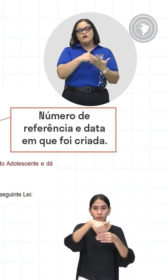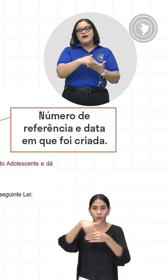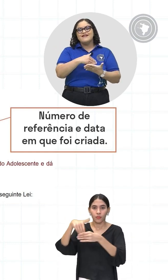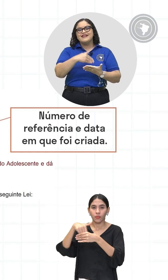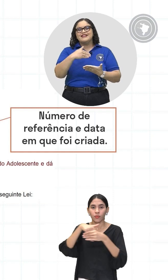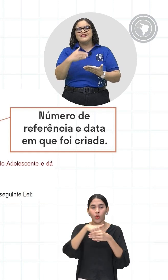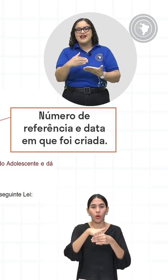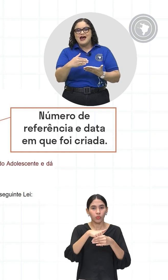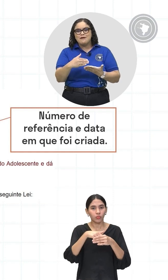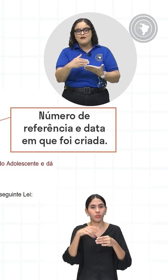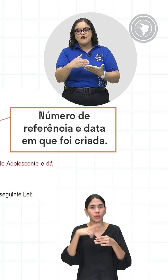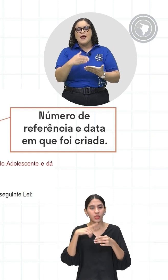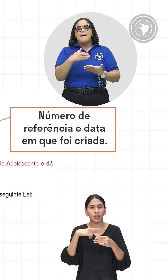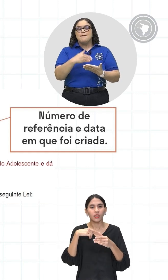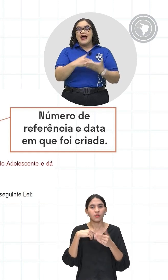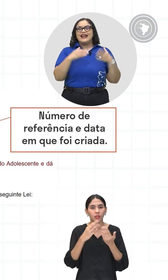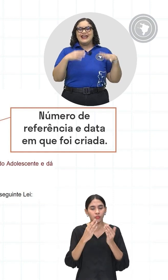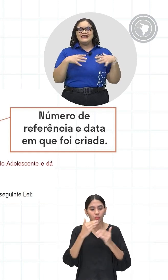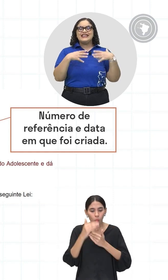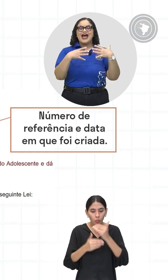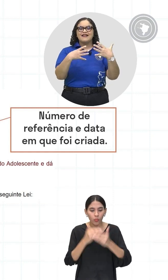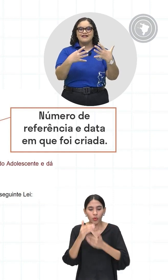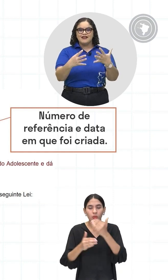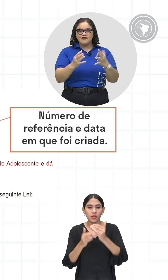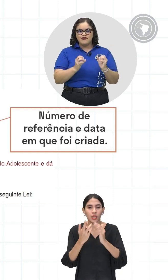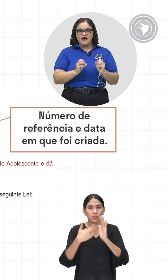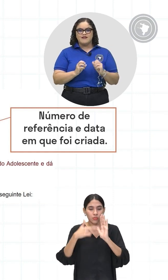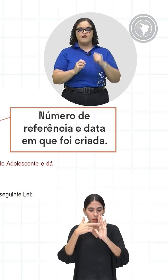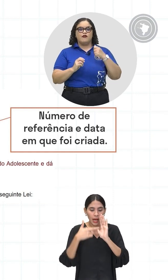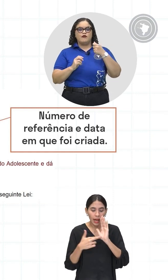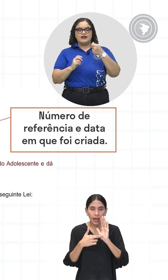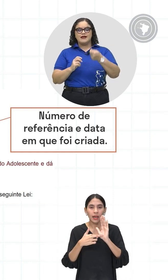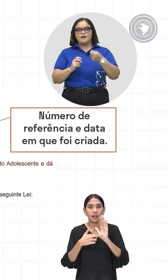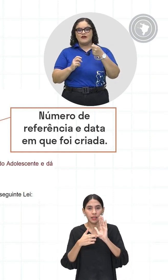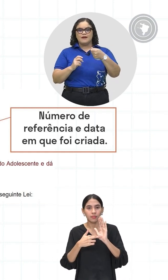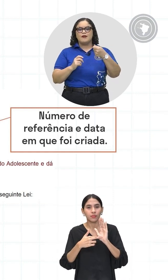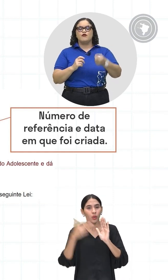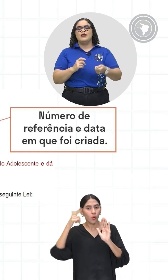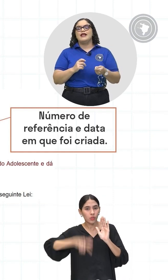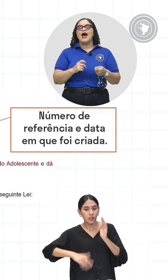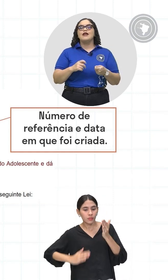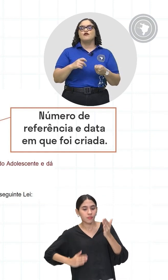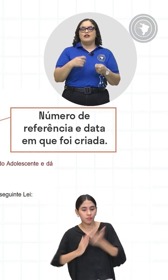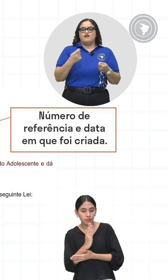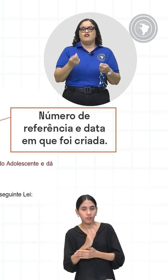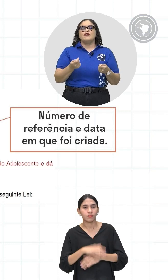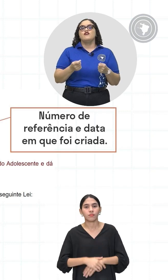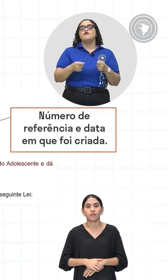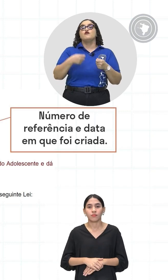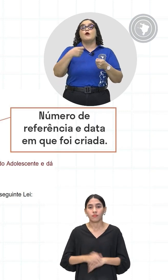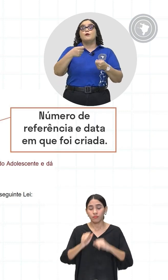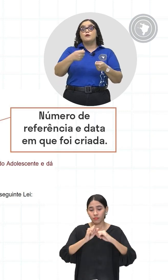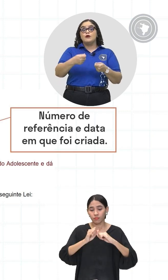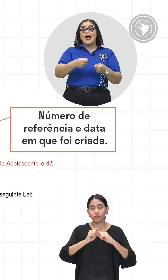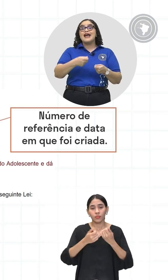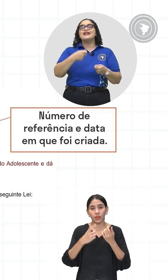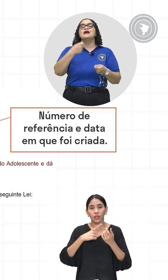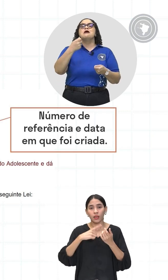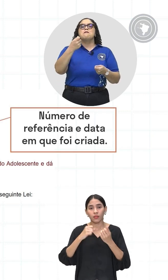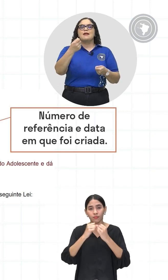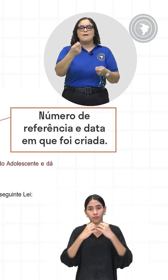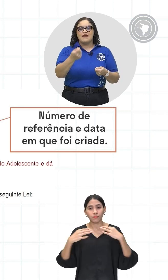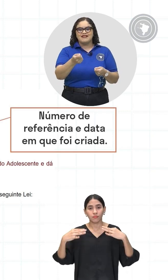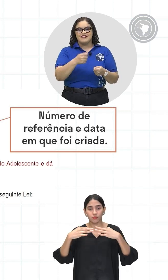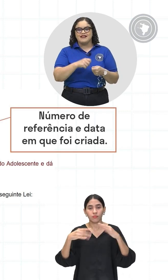seguiu todo esse trâmite para que entrasse em vigência. Foi votada e aprovada pelos plenários legislativos, foi